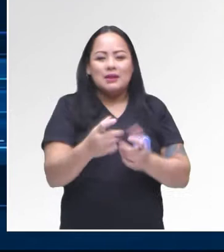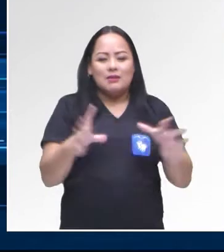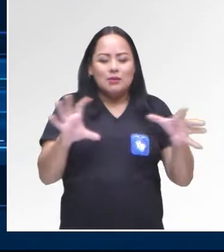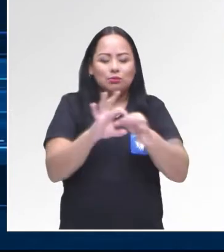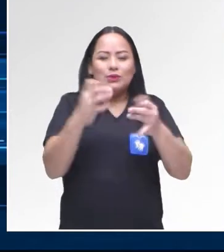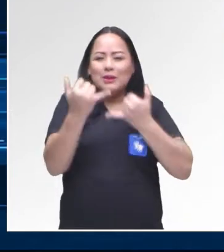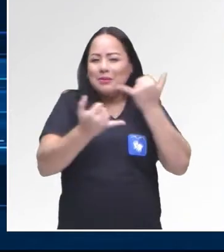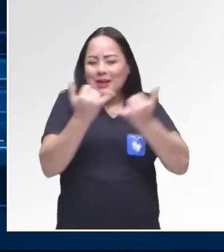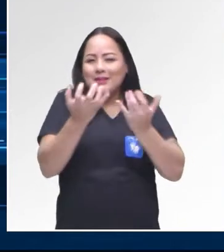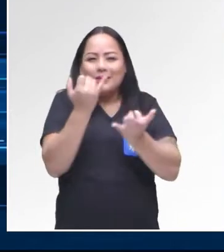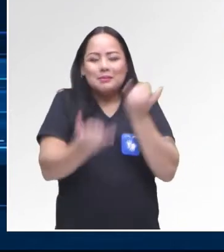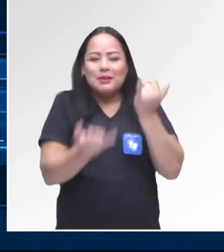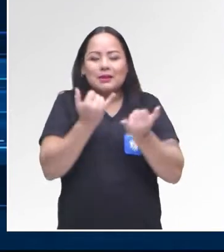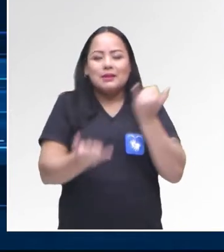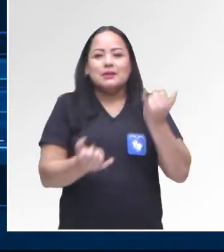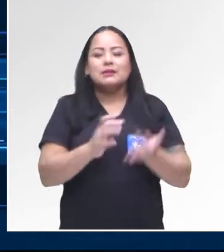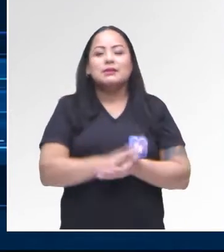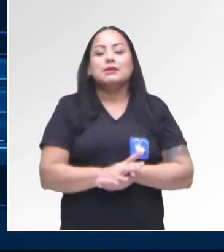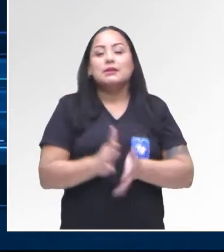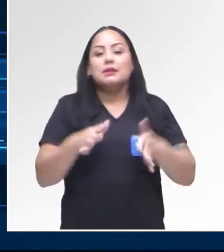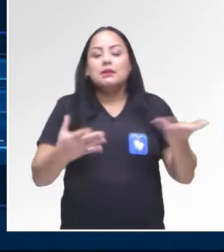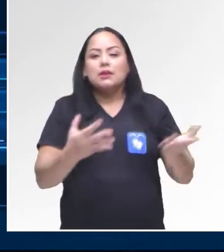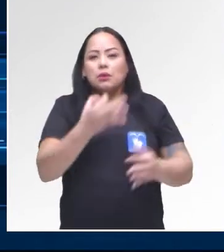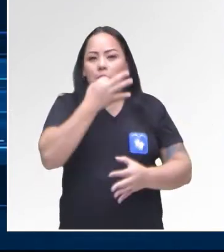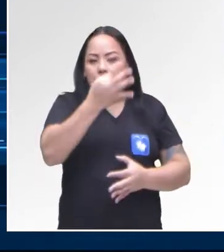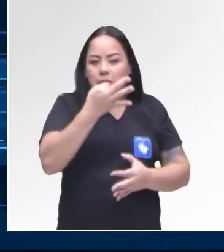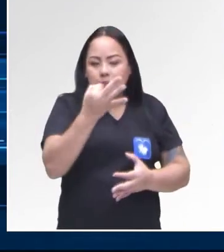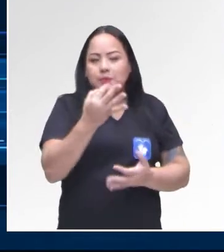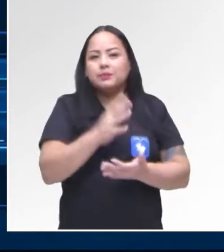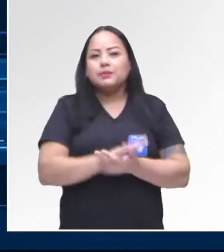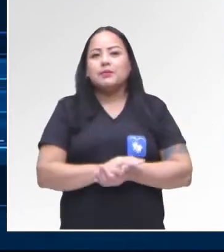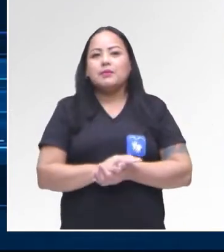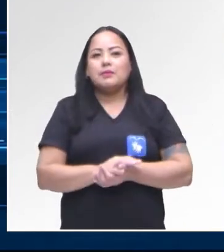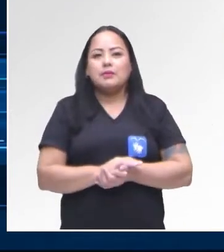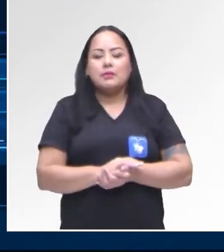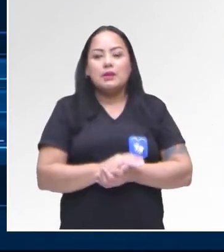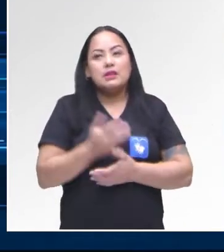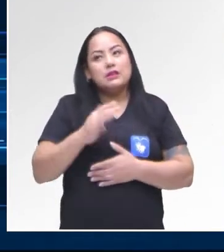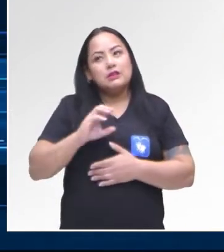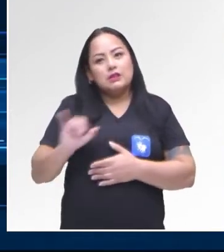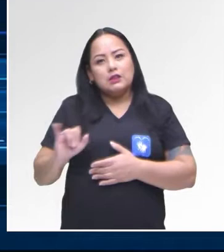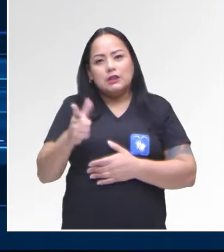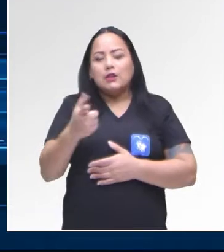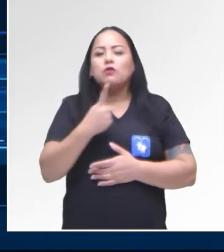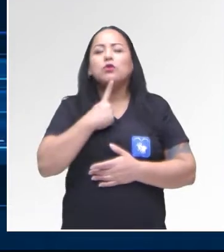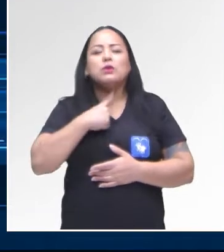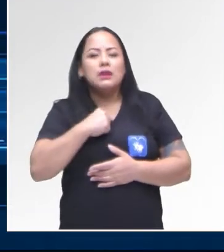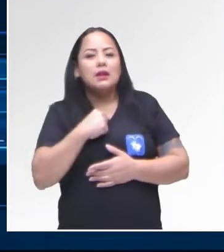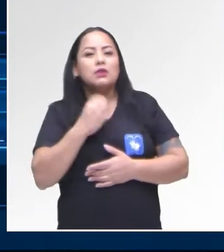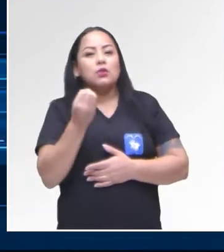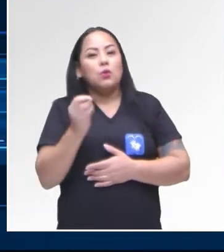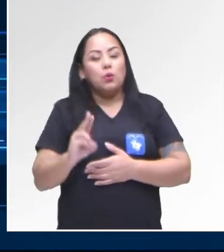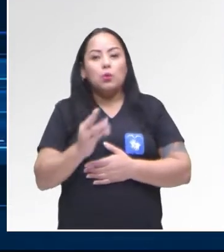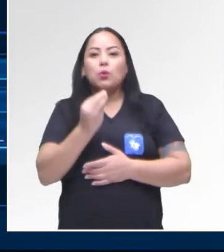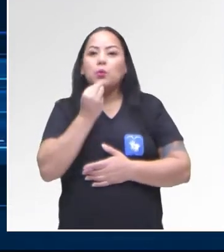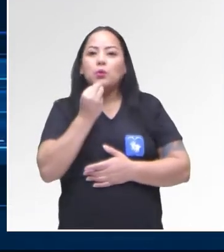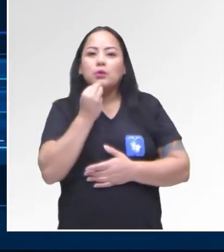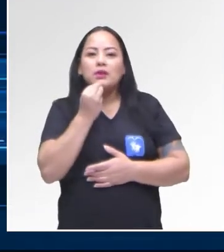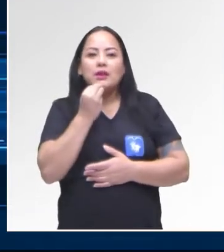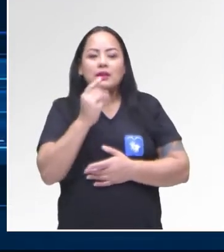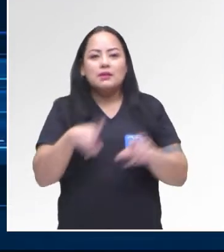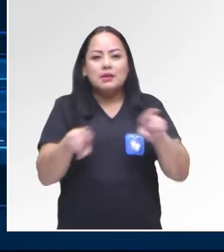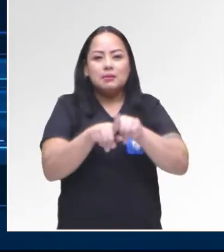Então fica aí uma sugestão também, caso você queira, caso você tenha a oportunidade, de